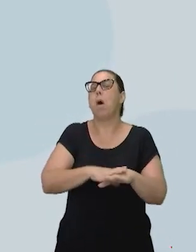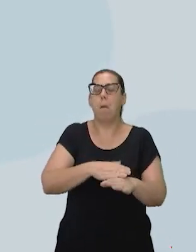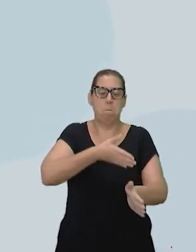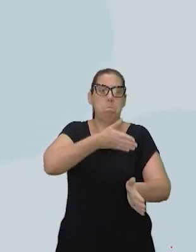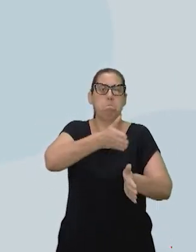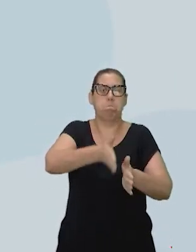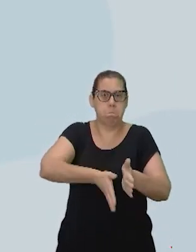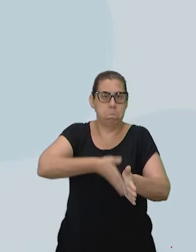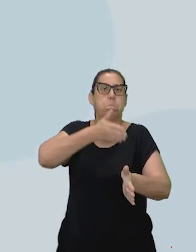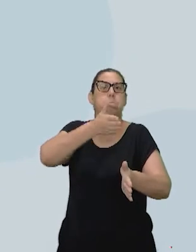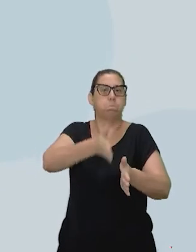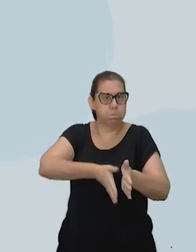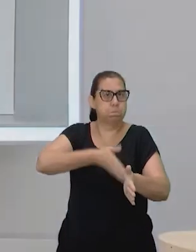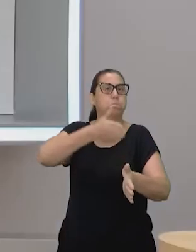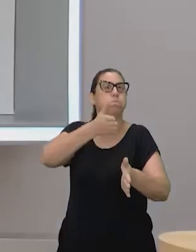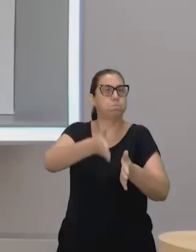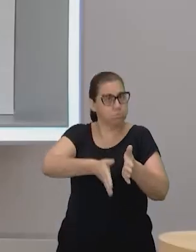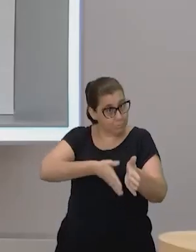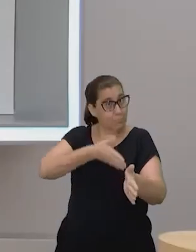vapor?